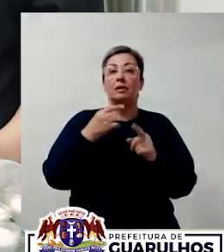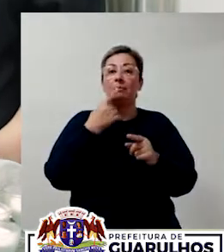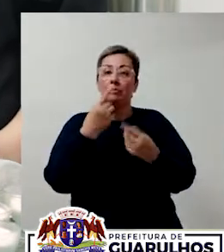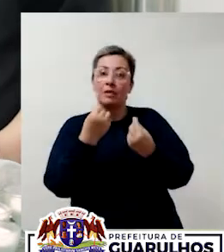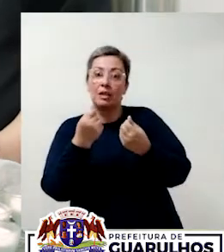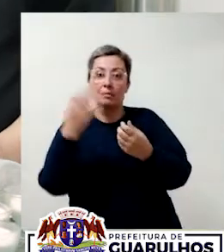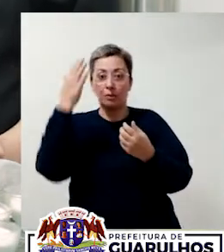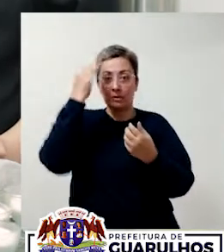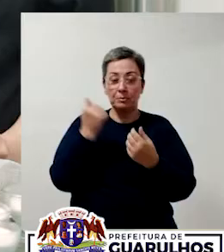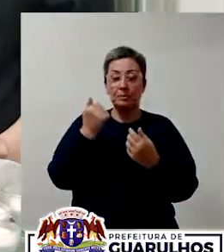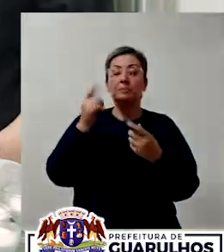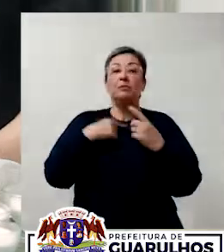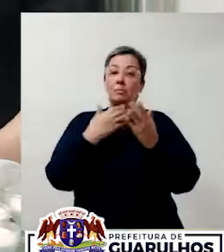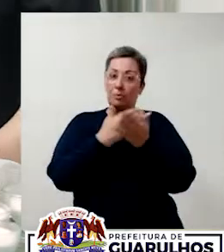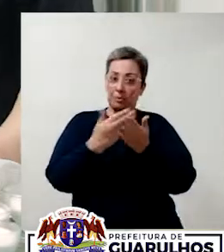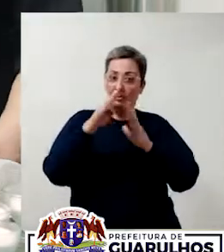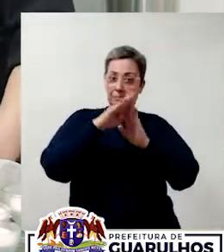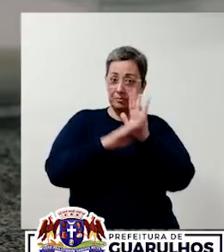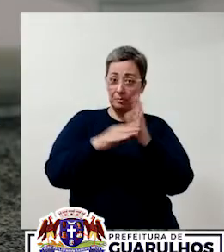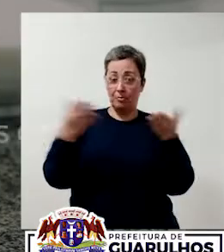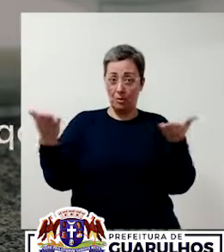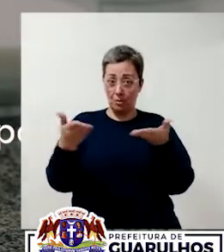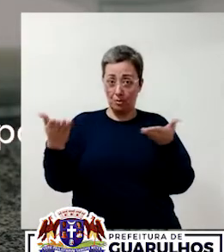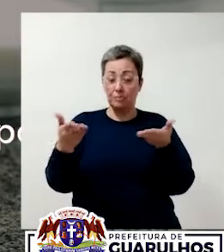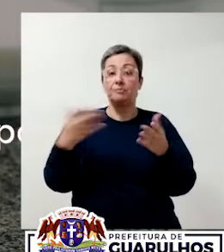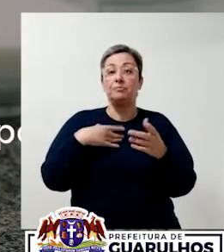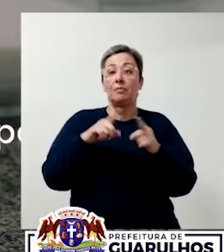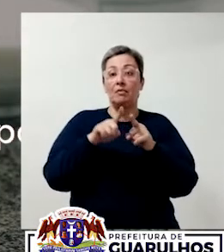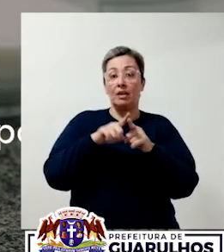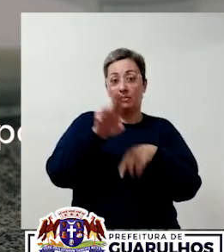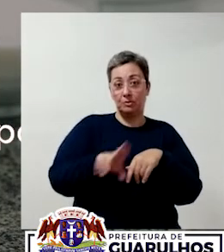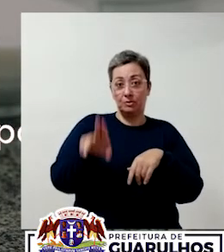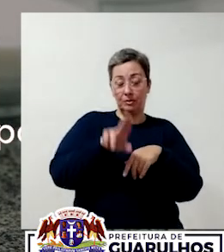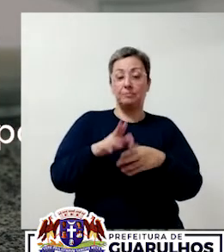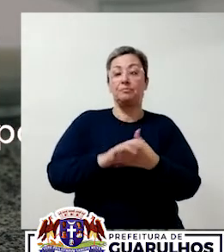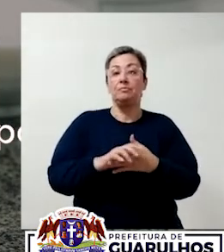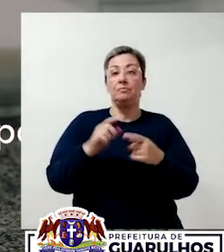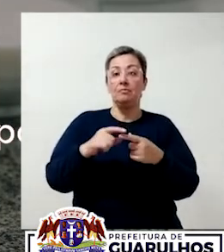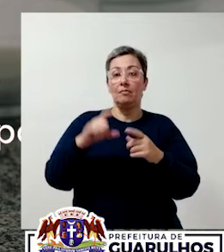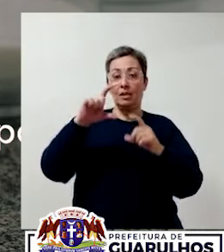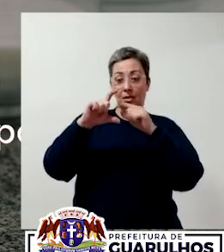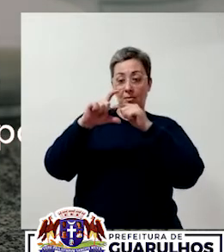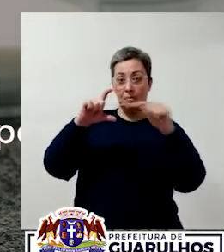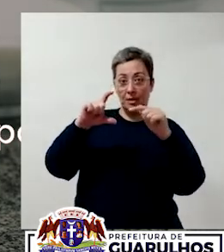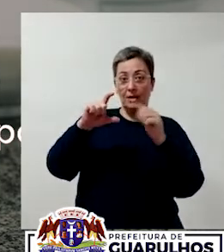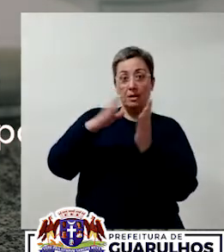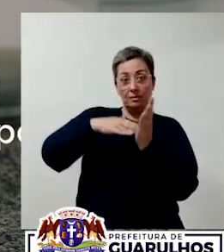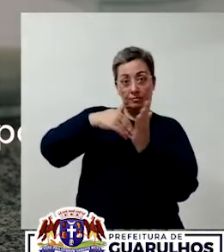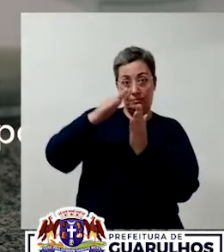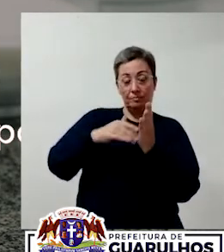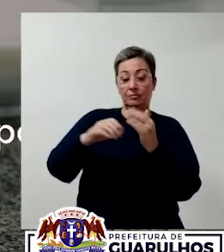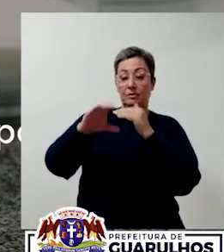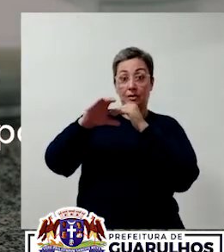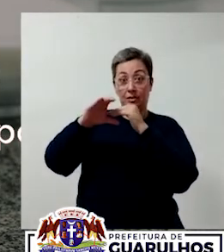Saber. Vamos dar início à receita? Na receita de hoje, nós vamos estar utilizando meia xícara de